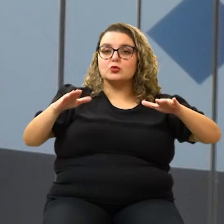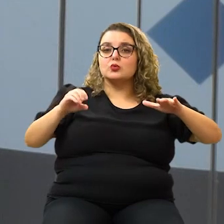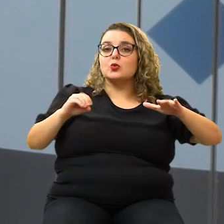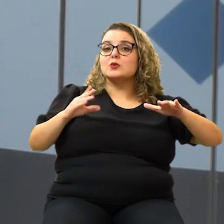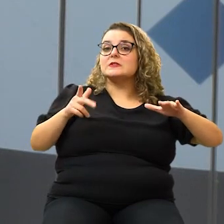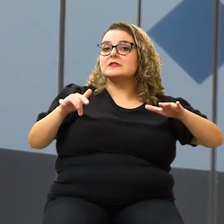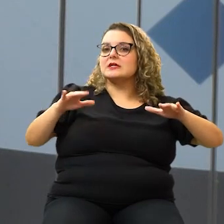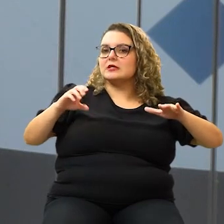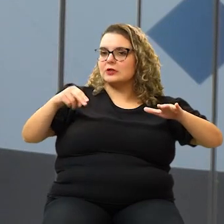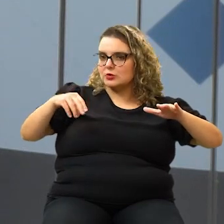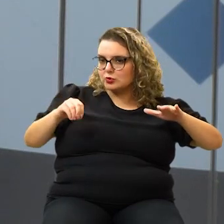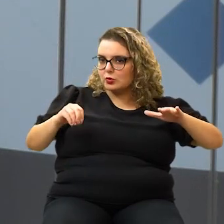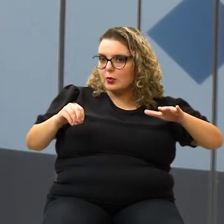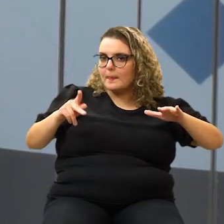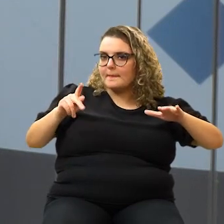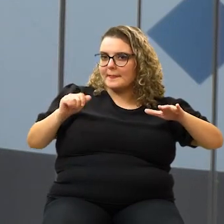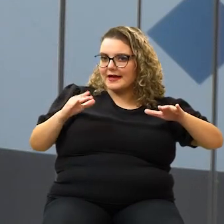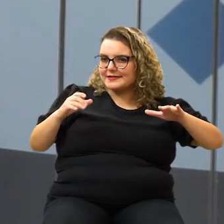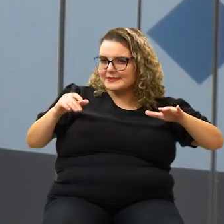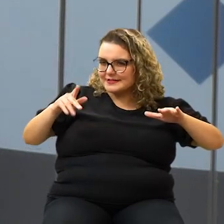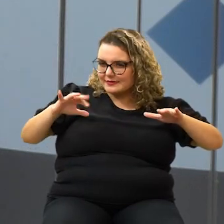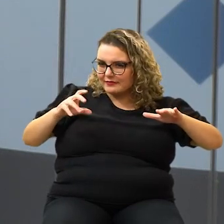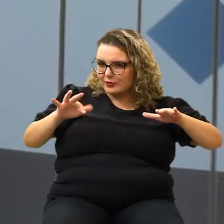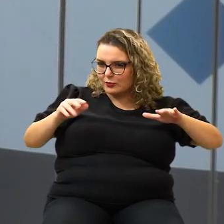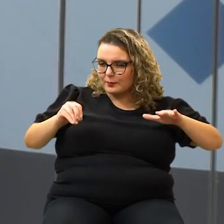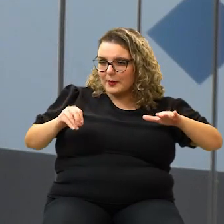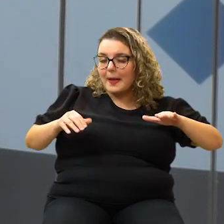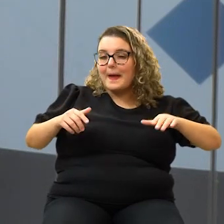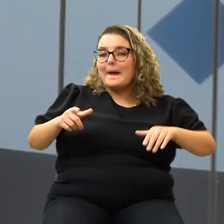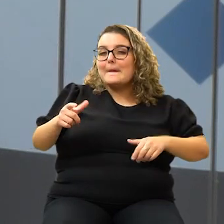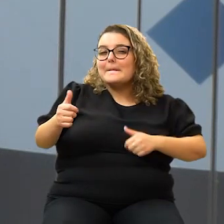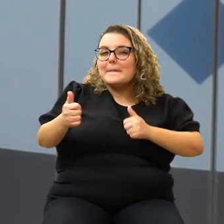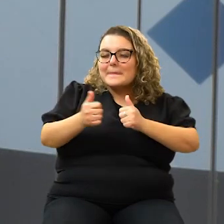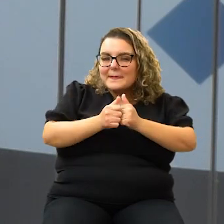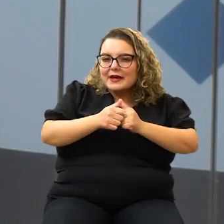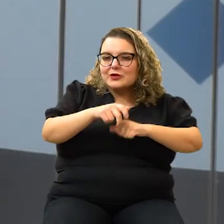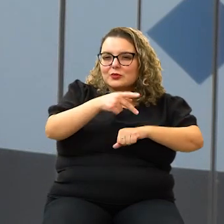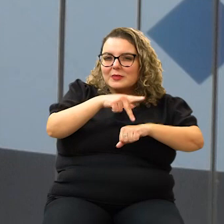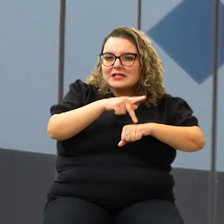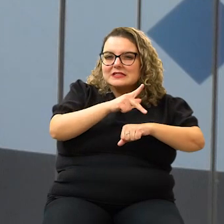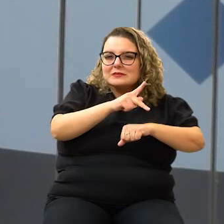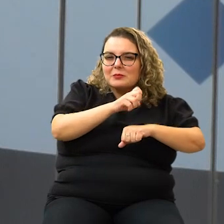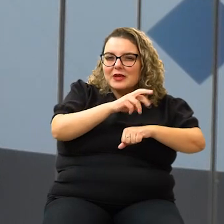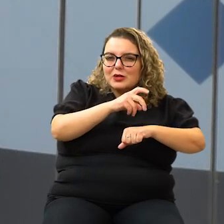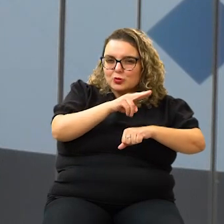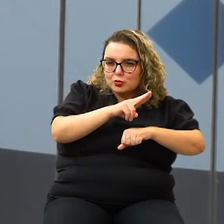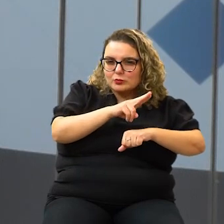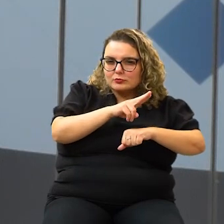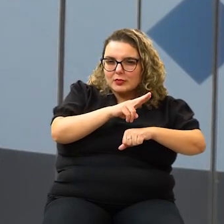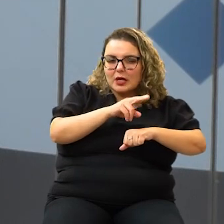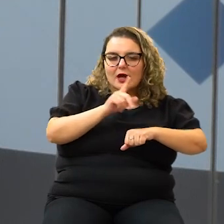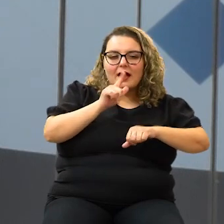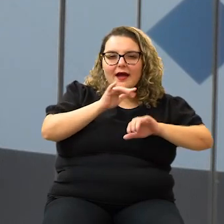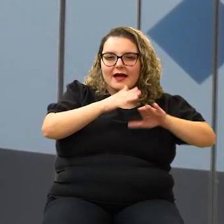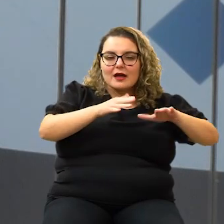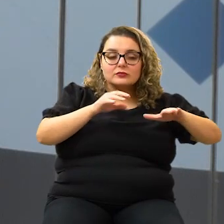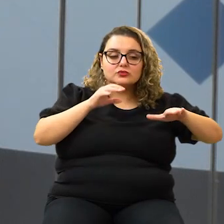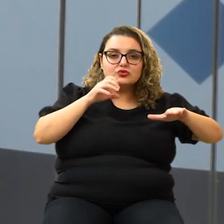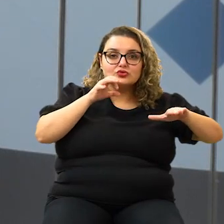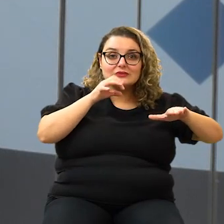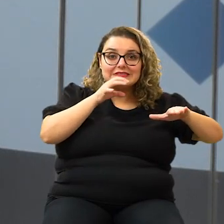Pacífico, né, próximo ao Peru. Então as águas vão se tornando mais quentes, né, na costa do Peru, e com